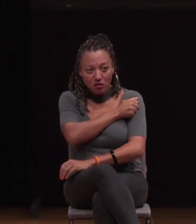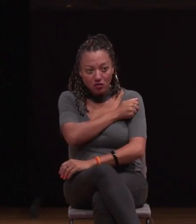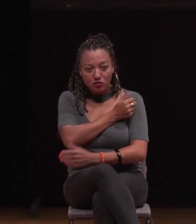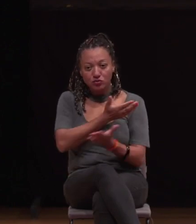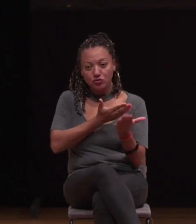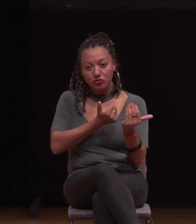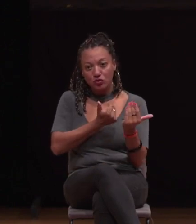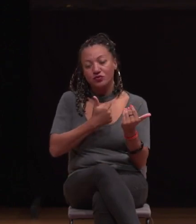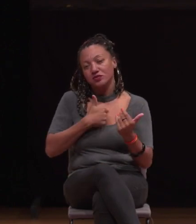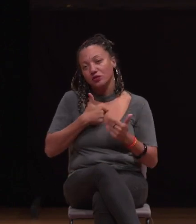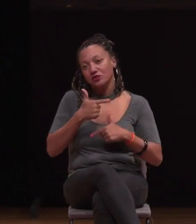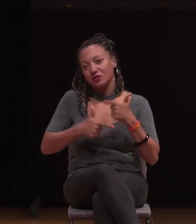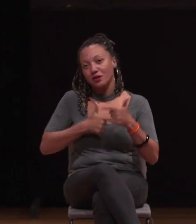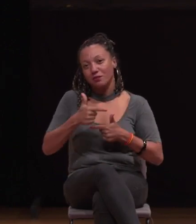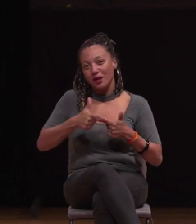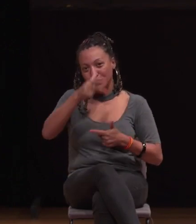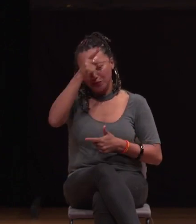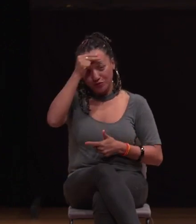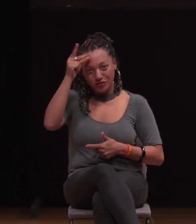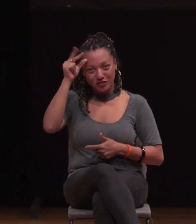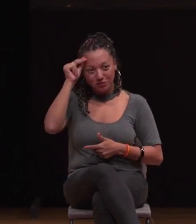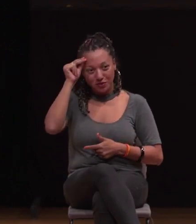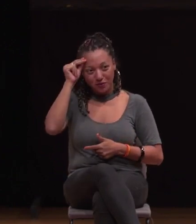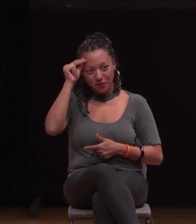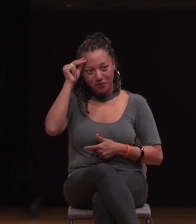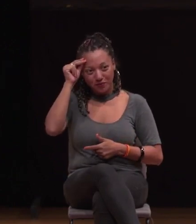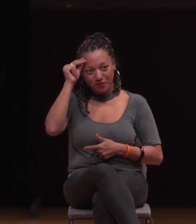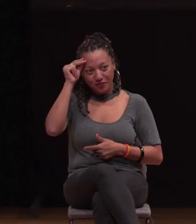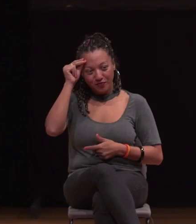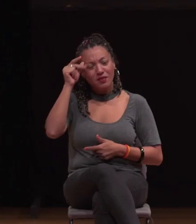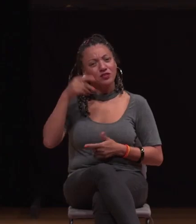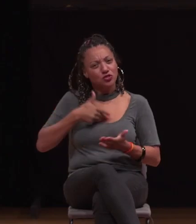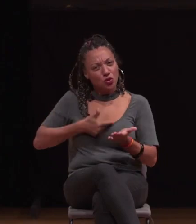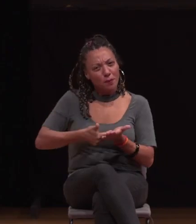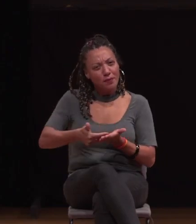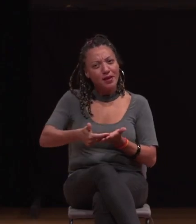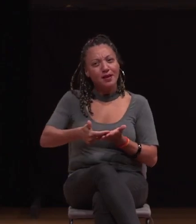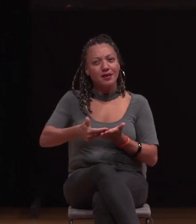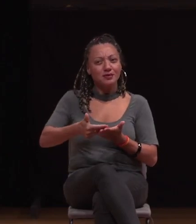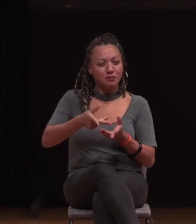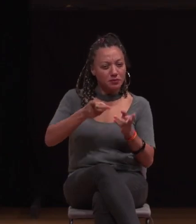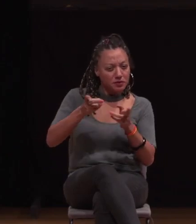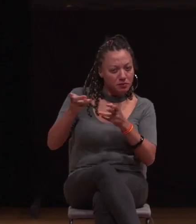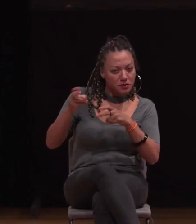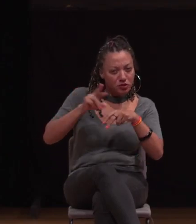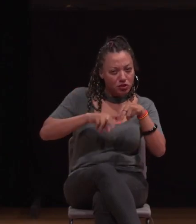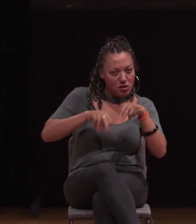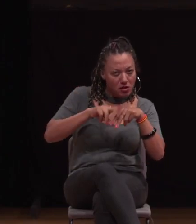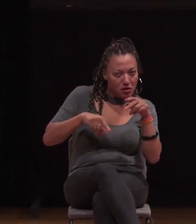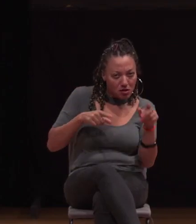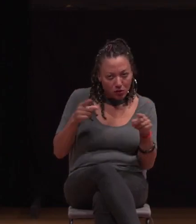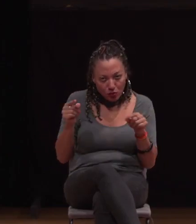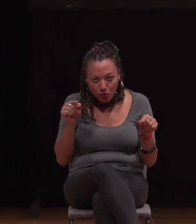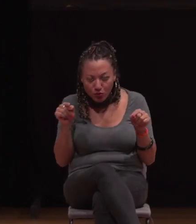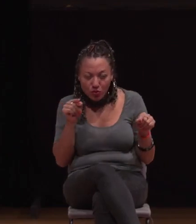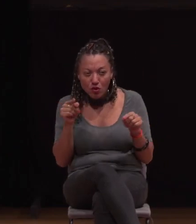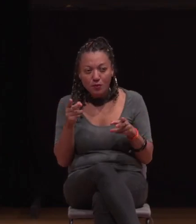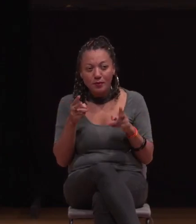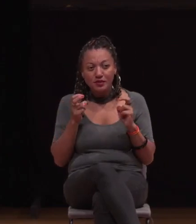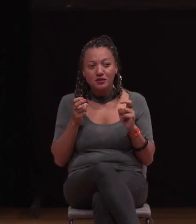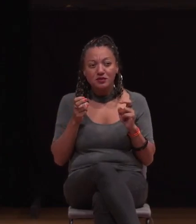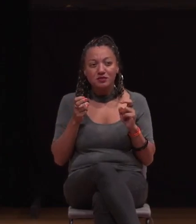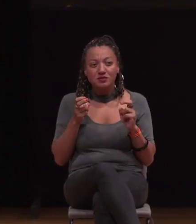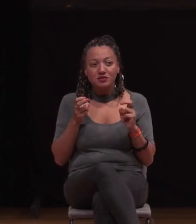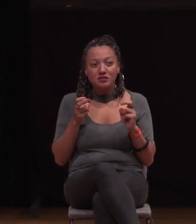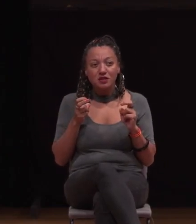rede municipal, a gente começa a identificar algumas questões de gênero aí em alguns, e eu percebo que eles têm uma necessidade